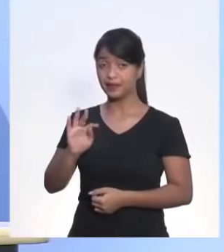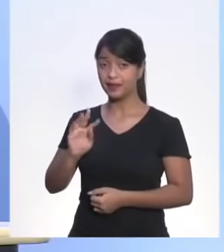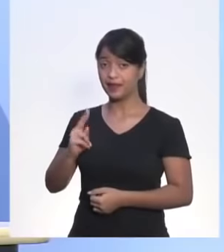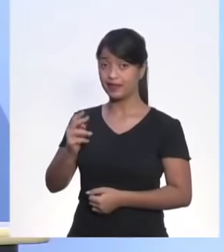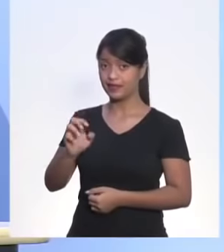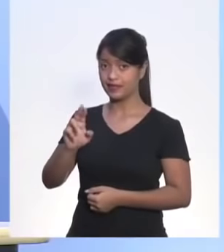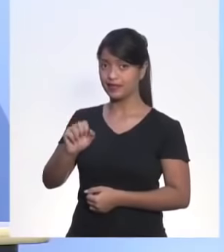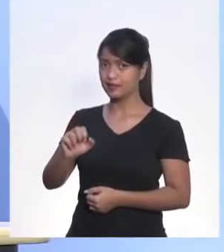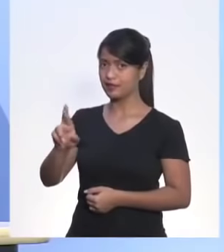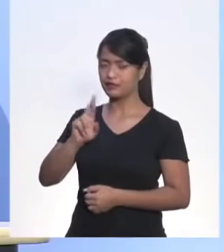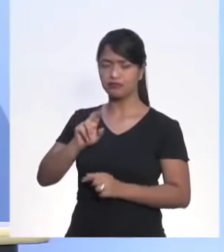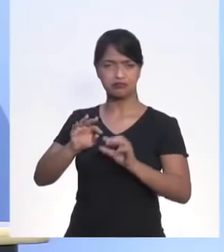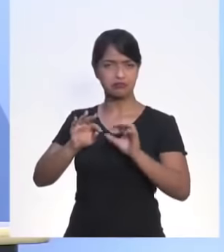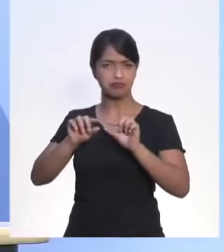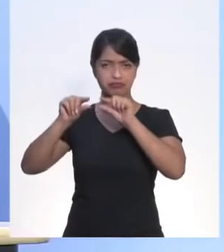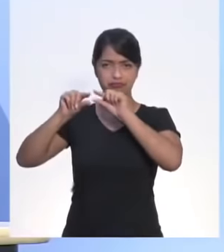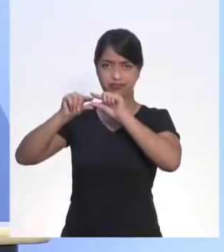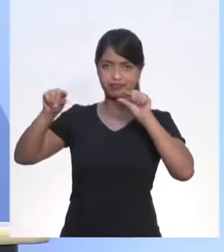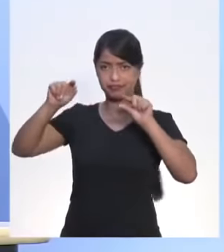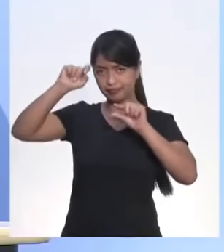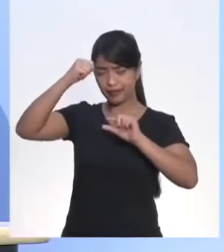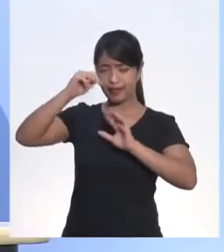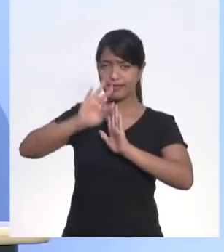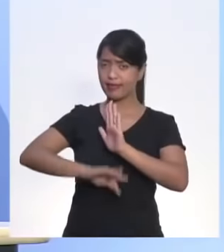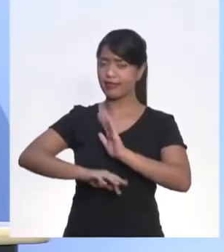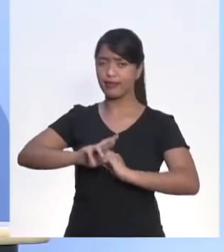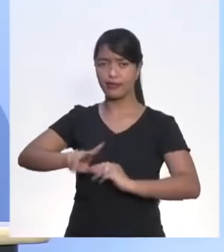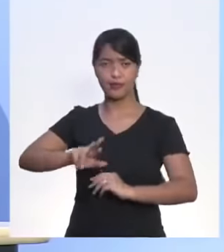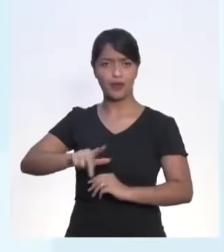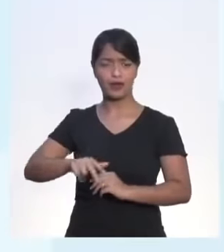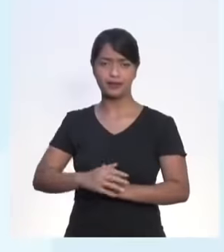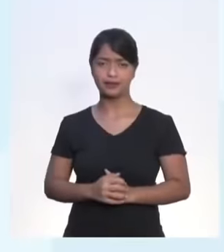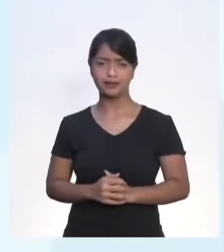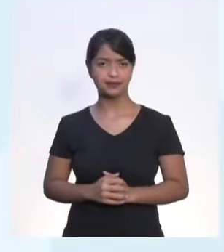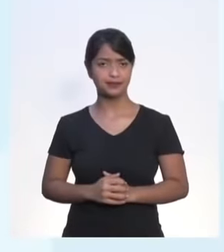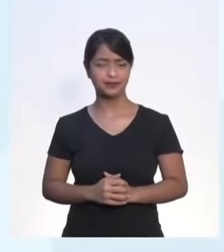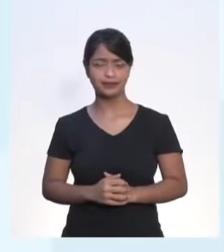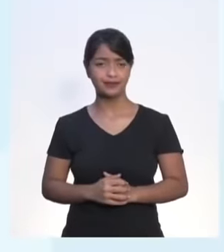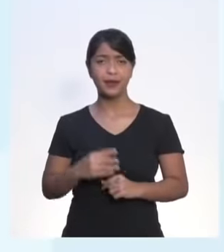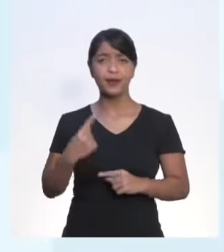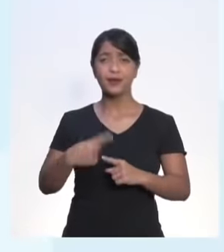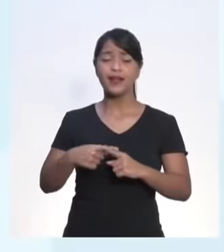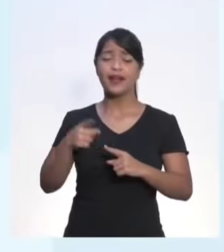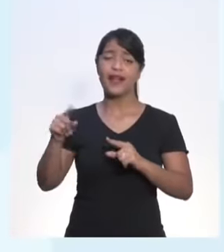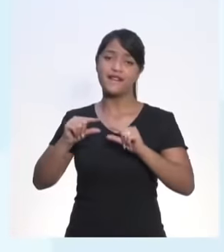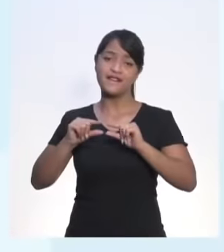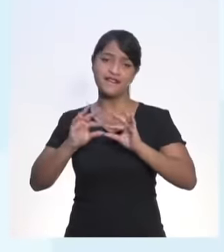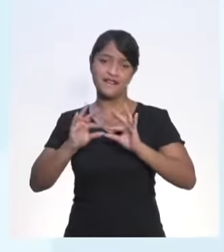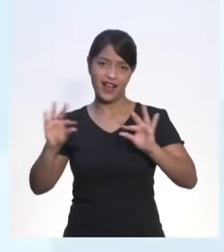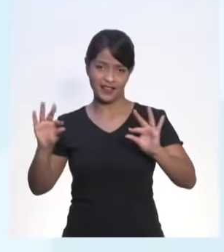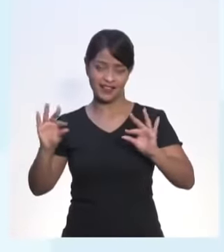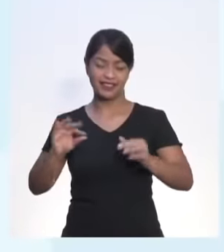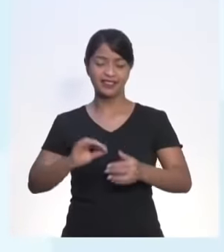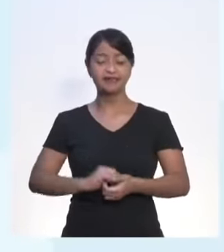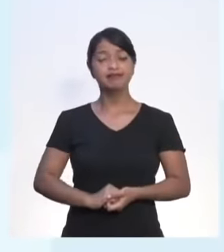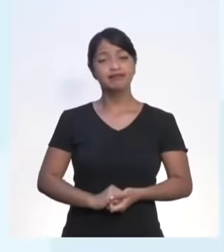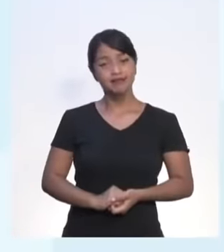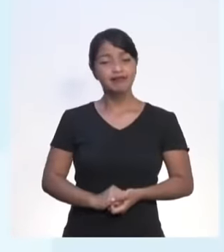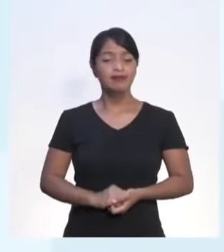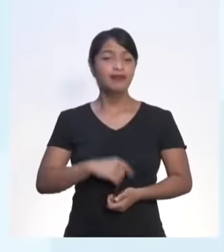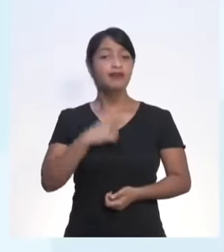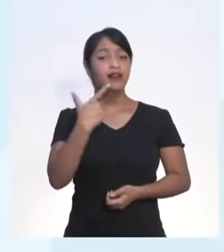que não. Não é uma. Ó, pode ser considerado um texto? Ele disse que não, porque é uma frase. Tá. Que